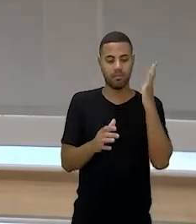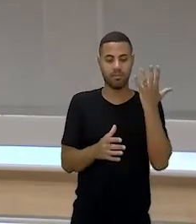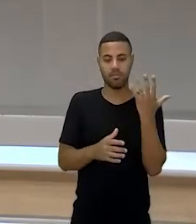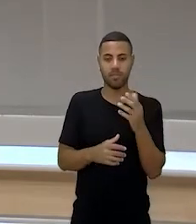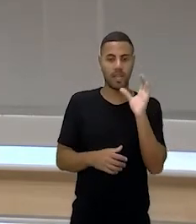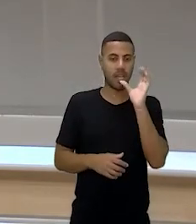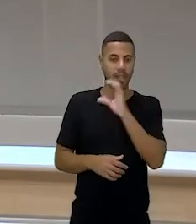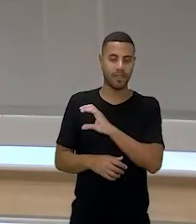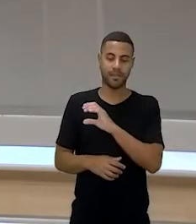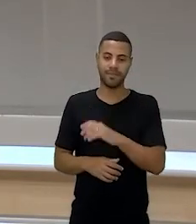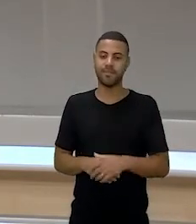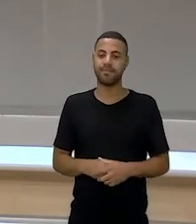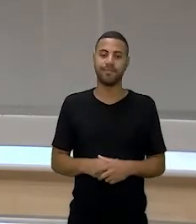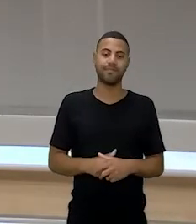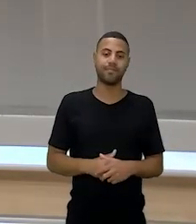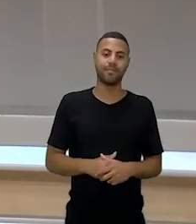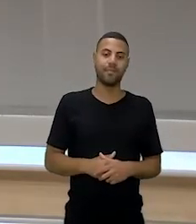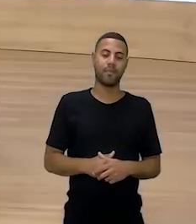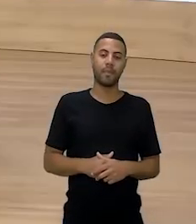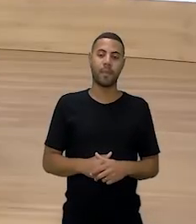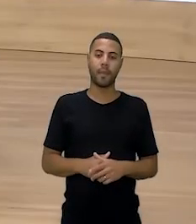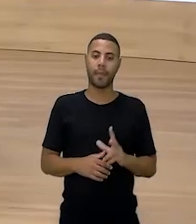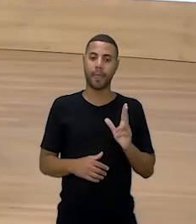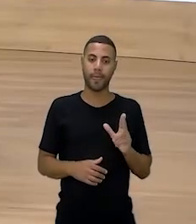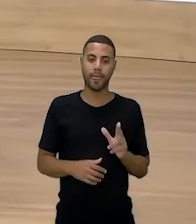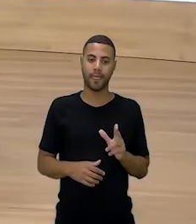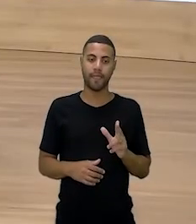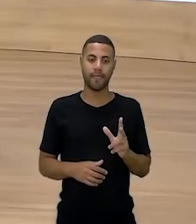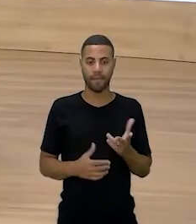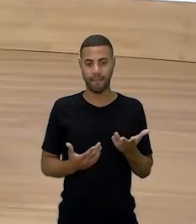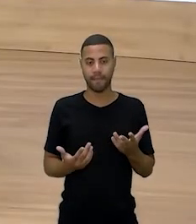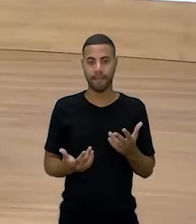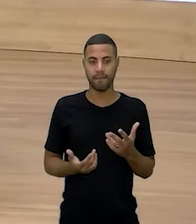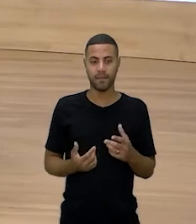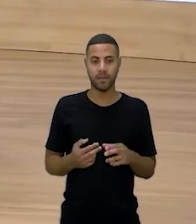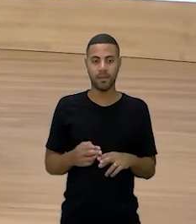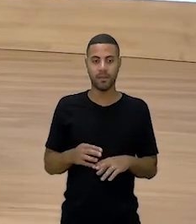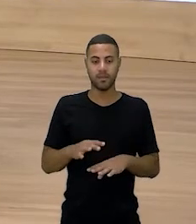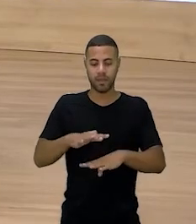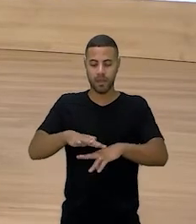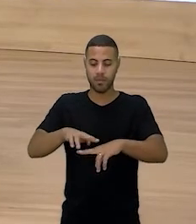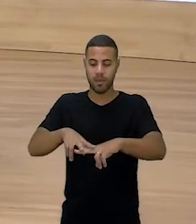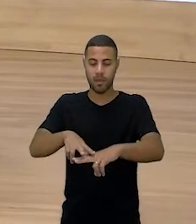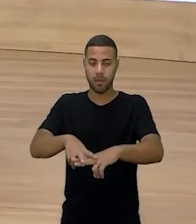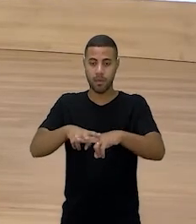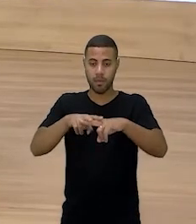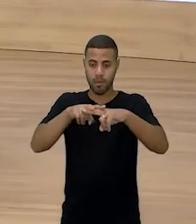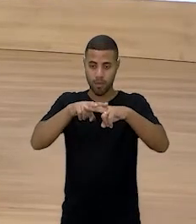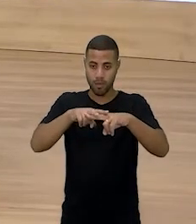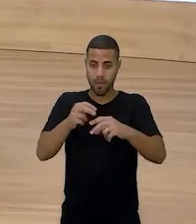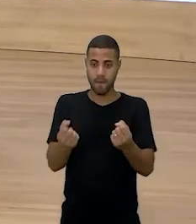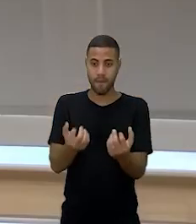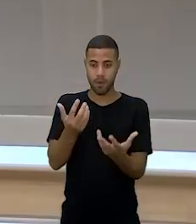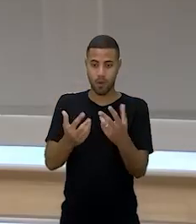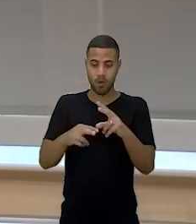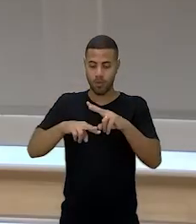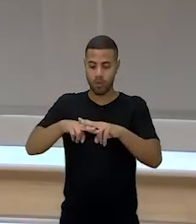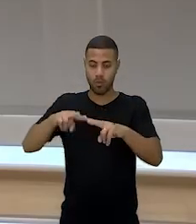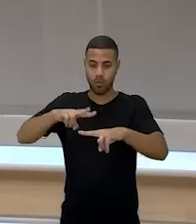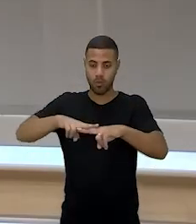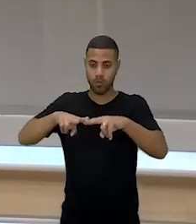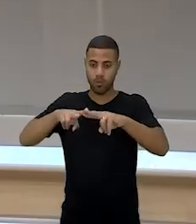fica quente. Interessante. Fica quente. É igual quando se queima uma fogueira. Não, desculpa, como se queima a madeira. Sim. Você se